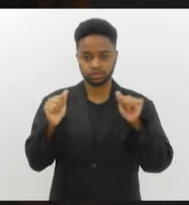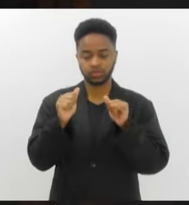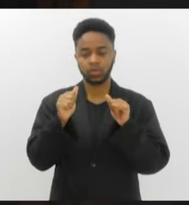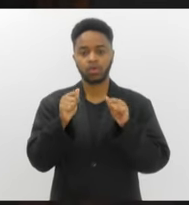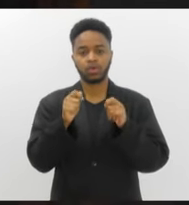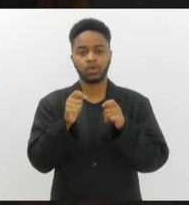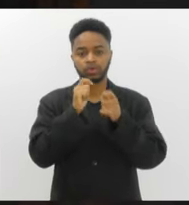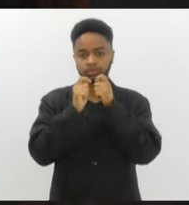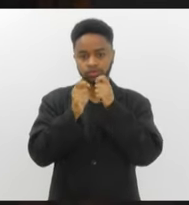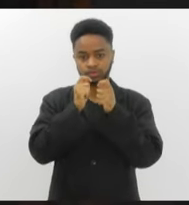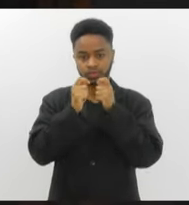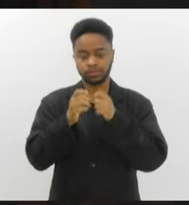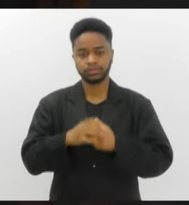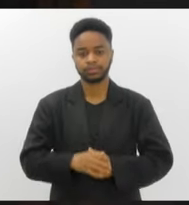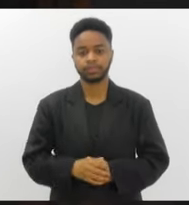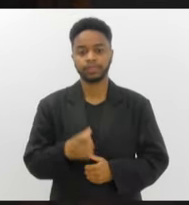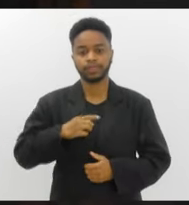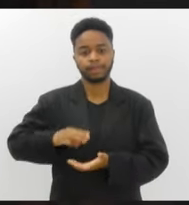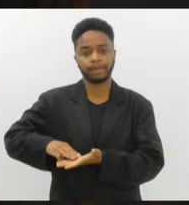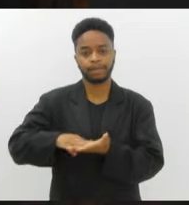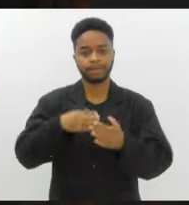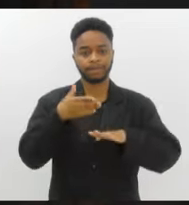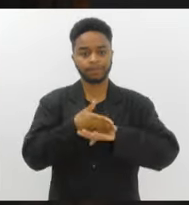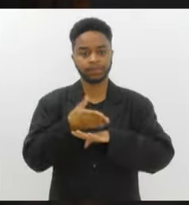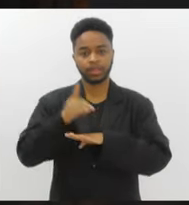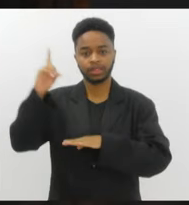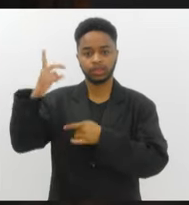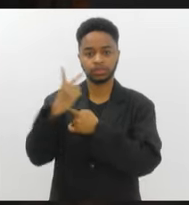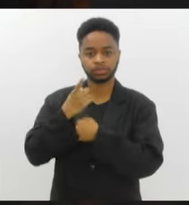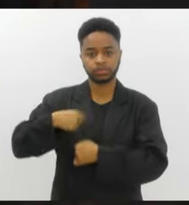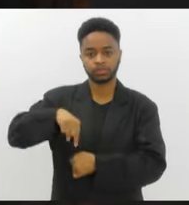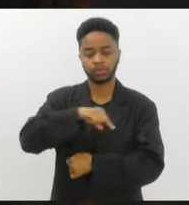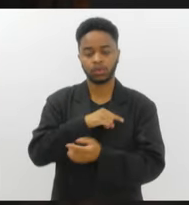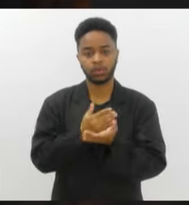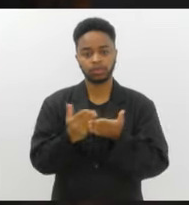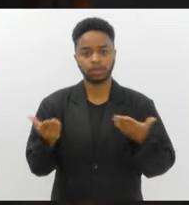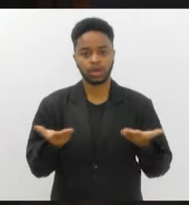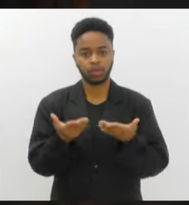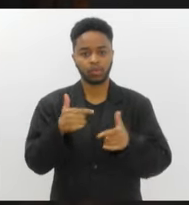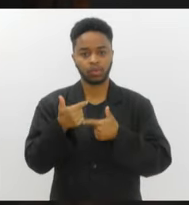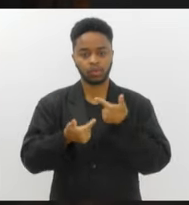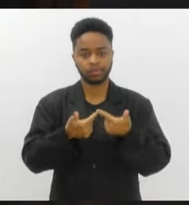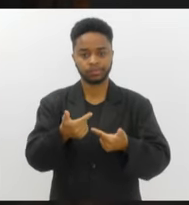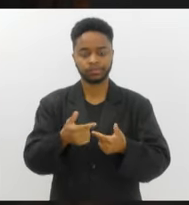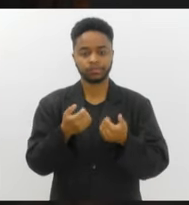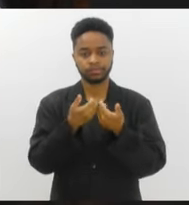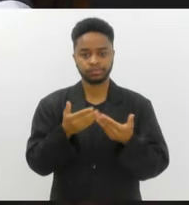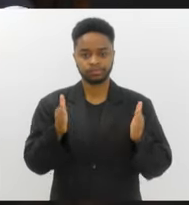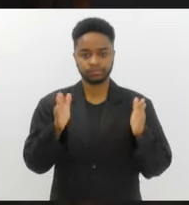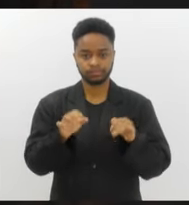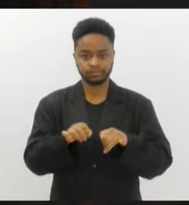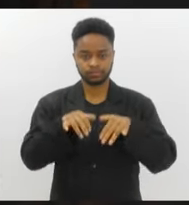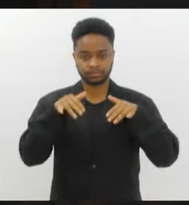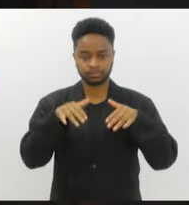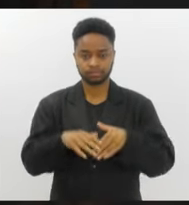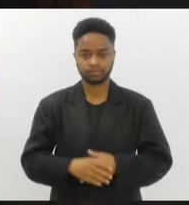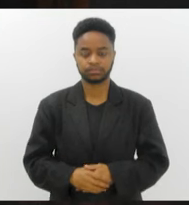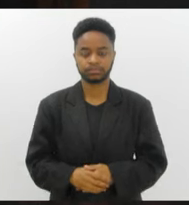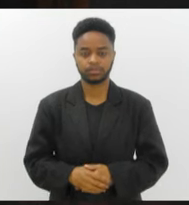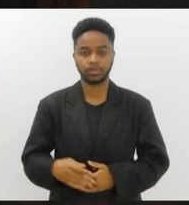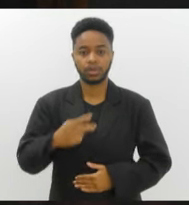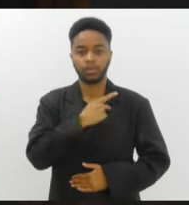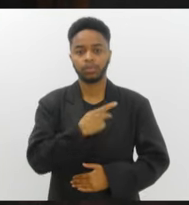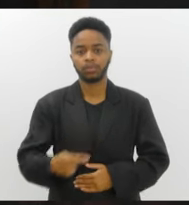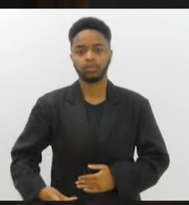imprensa. Havendo número legal sob a proteção de Deus, iniciamos nossos trabalhos. Está aberta a sessão. A